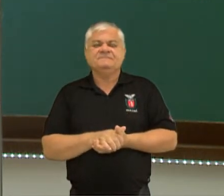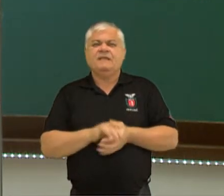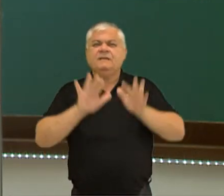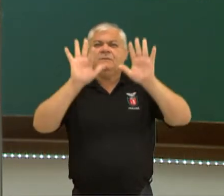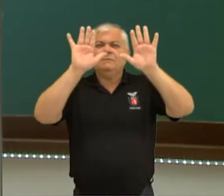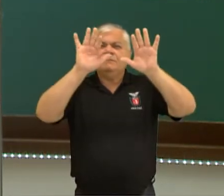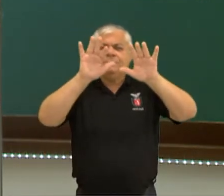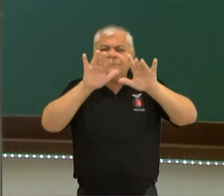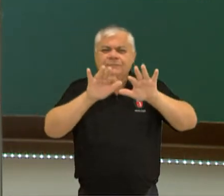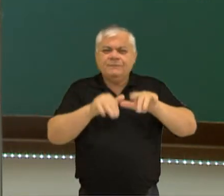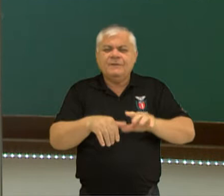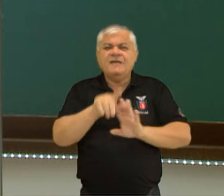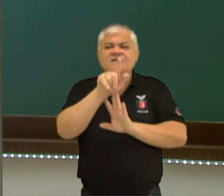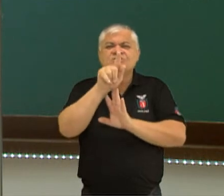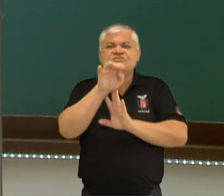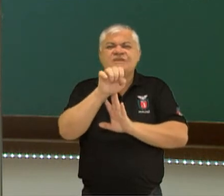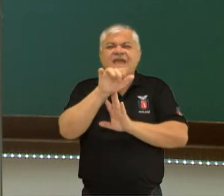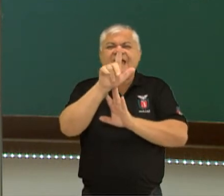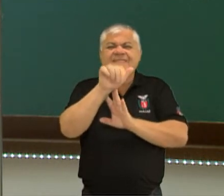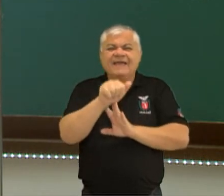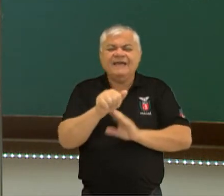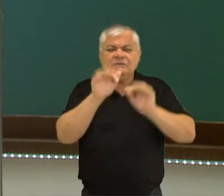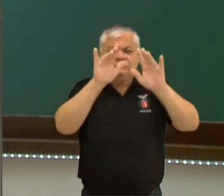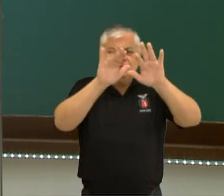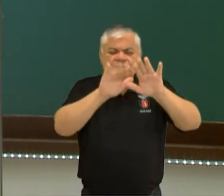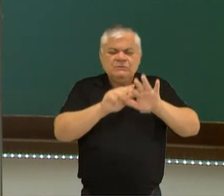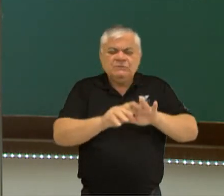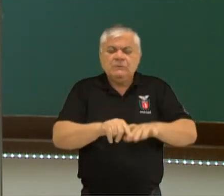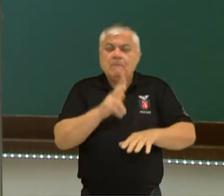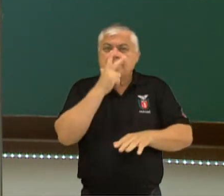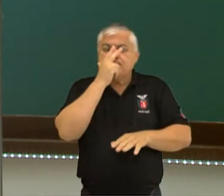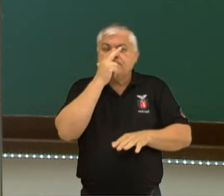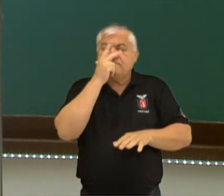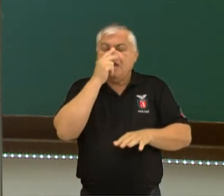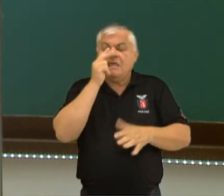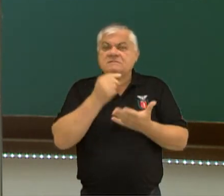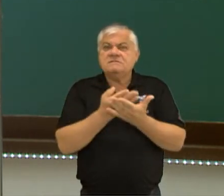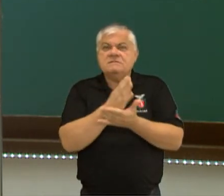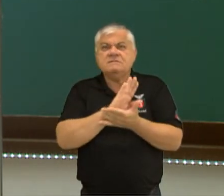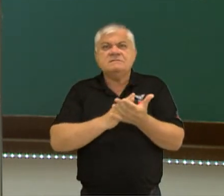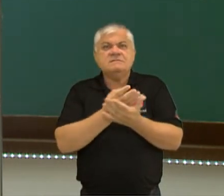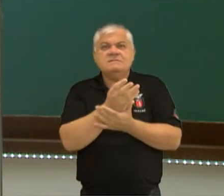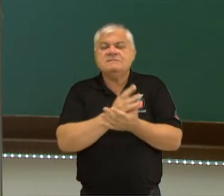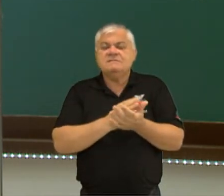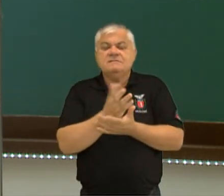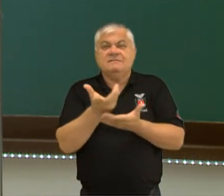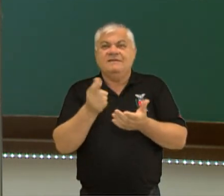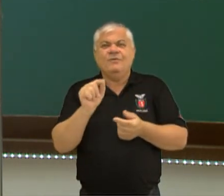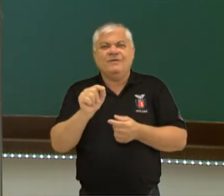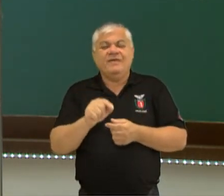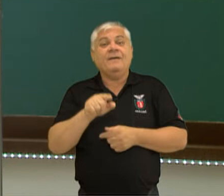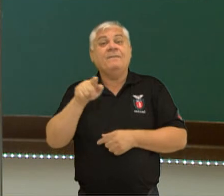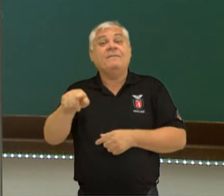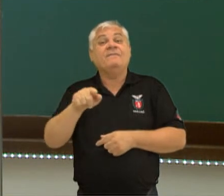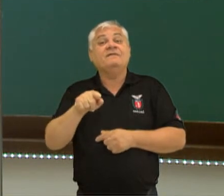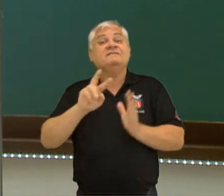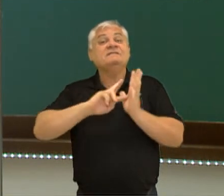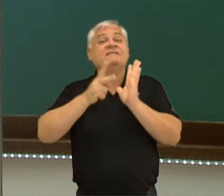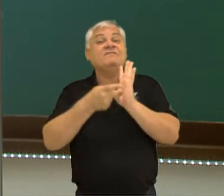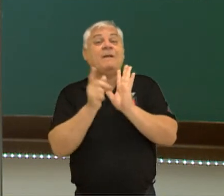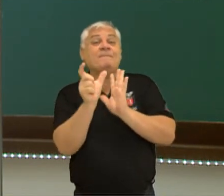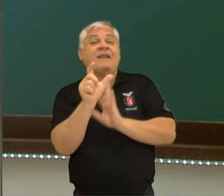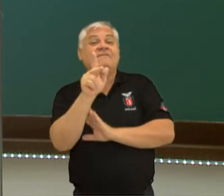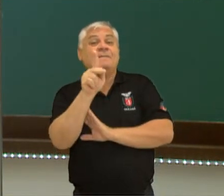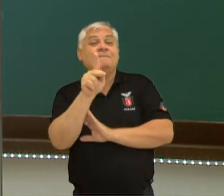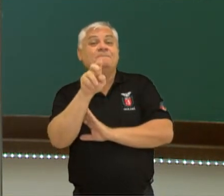é um eterno pesadelo. Monteiro Lobato, a dizer isso sobre a geada, mostra que ela é tão ruim que é